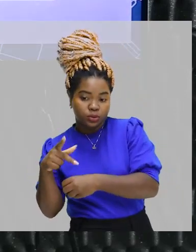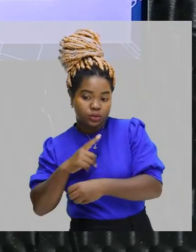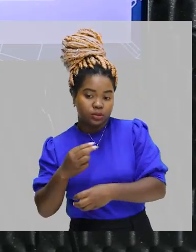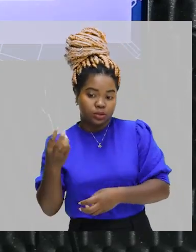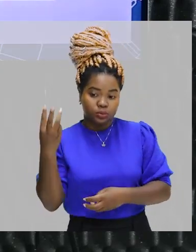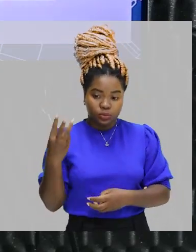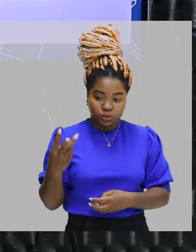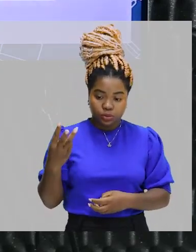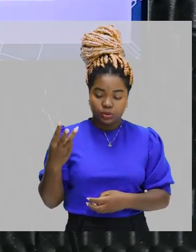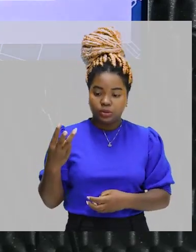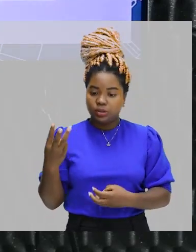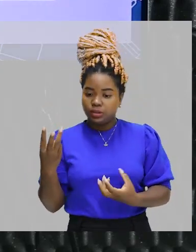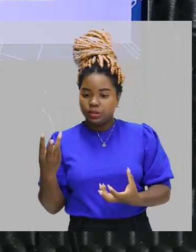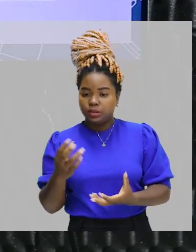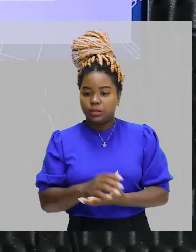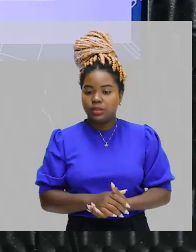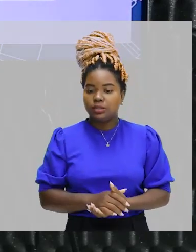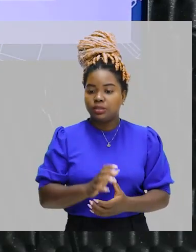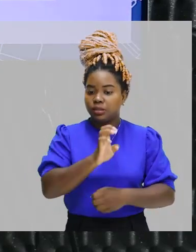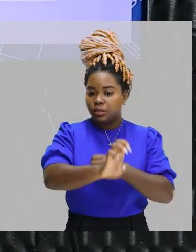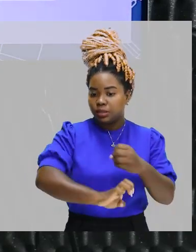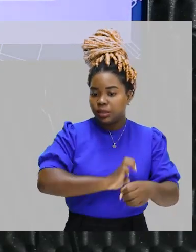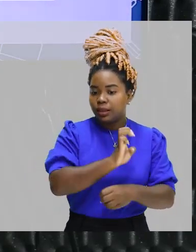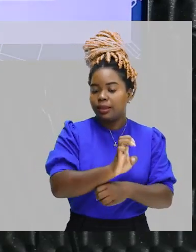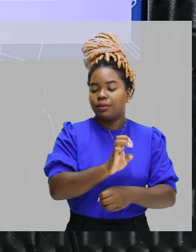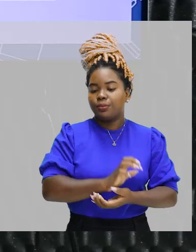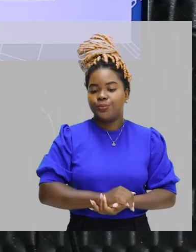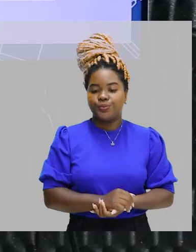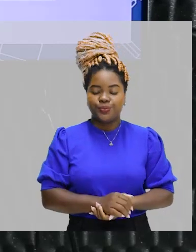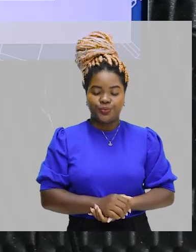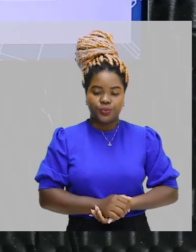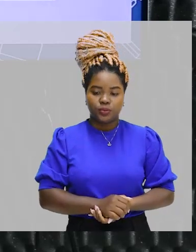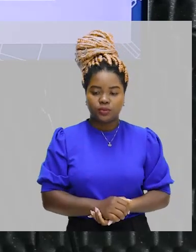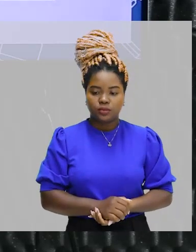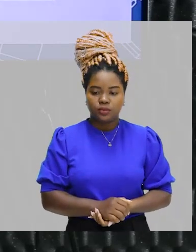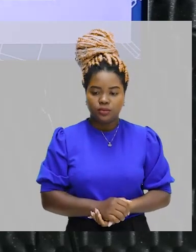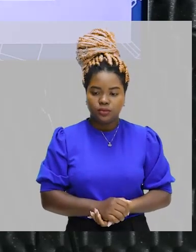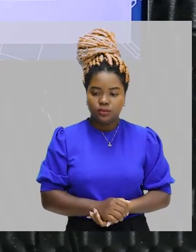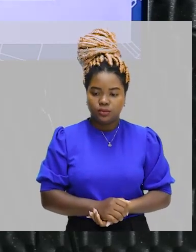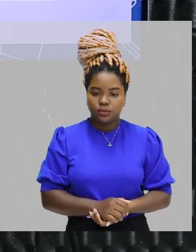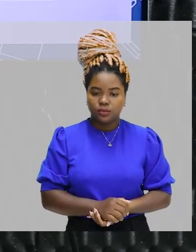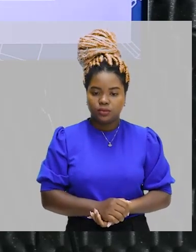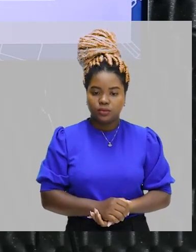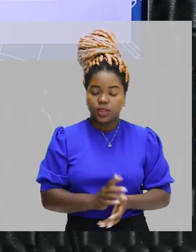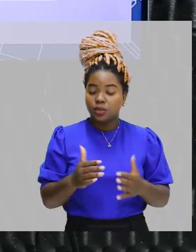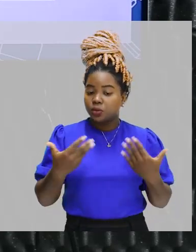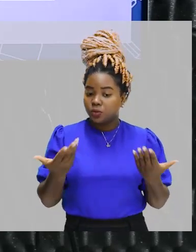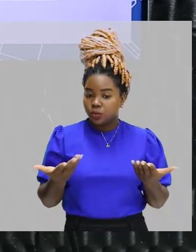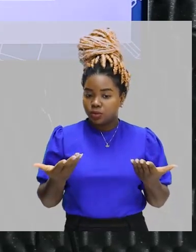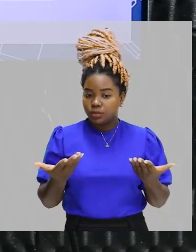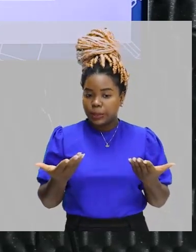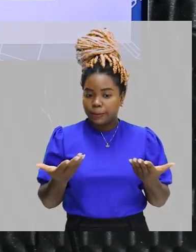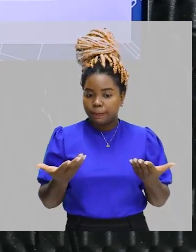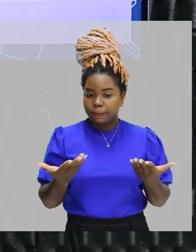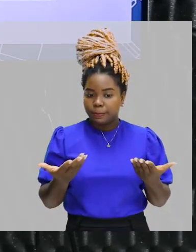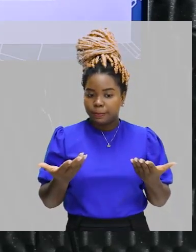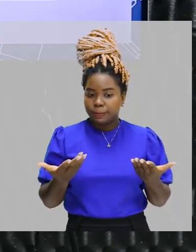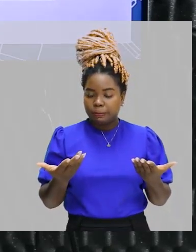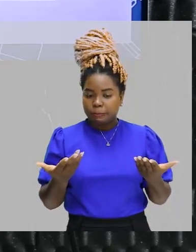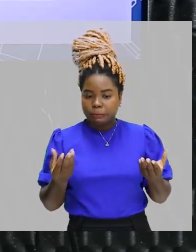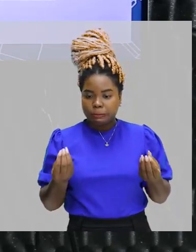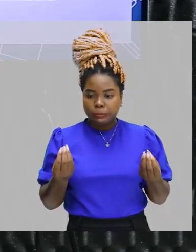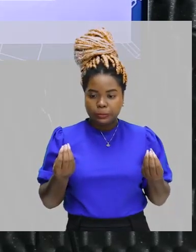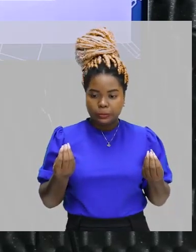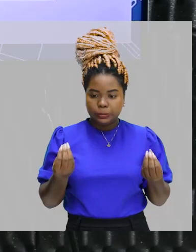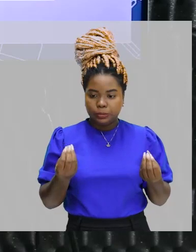camadas né, de elétron, né, 3 camadas aí na eletrosfera, certo? Então qual é ali